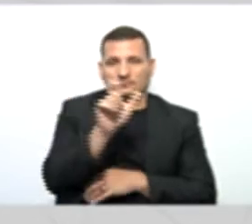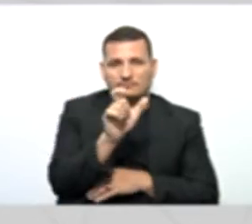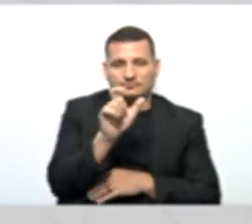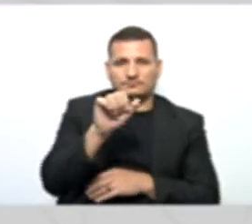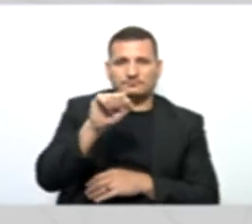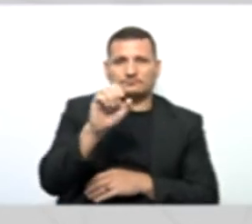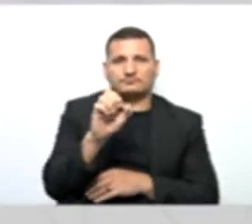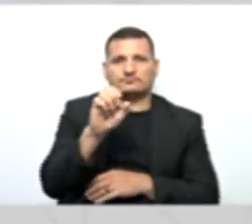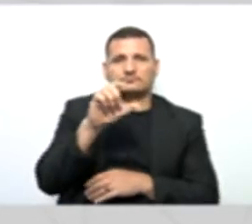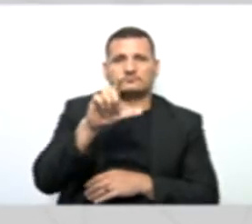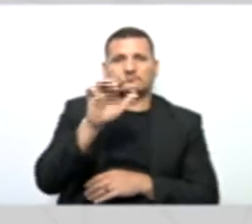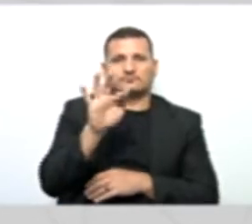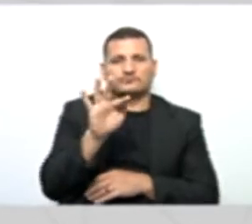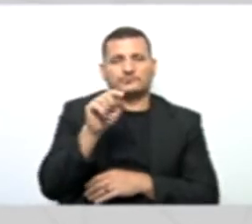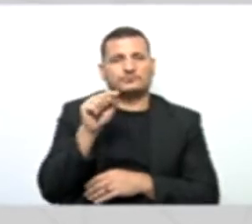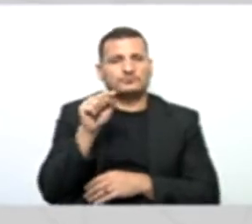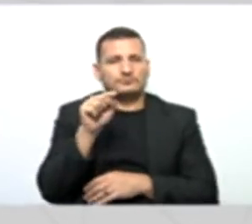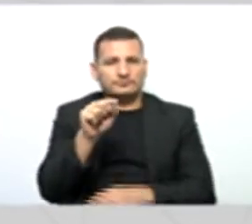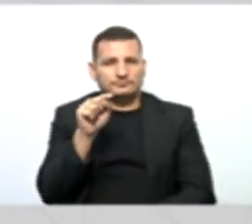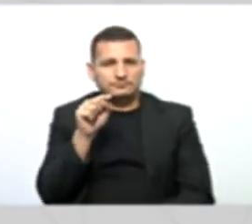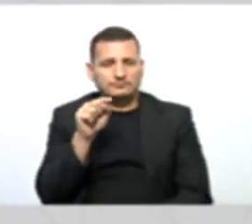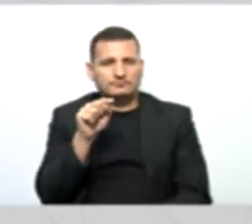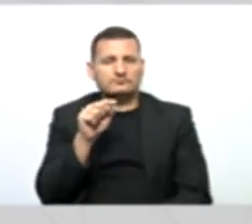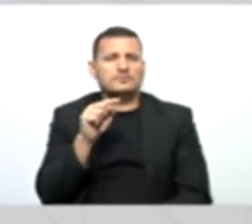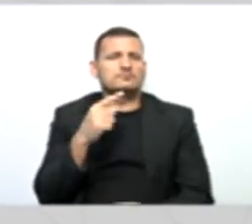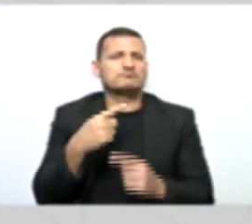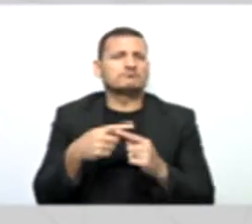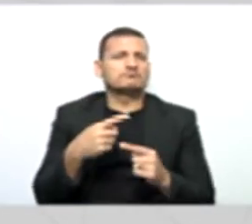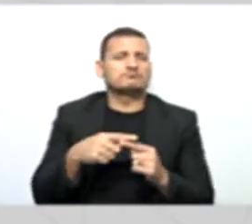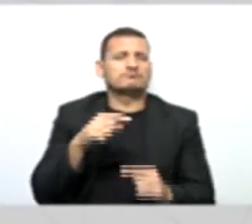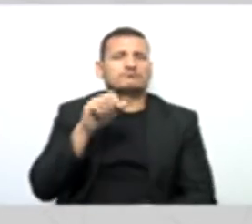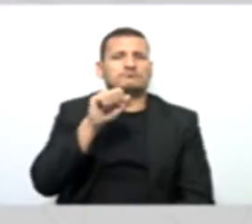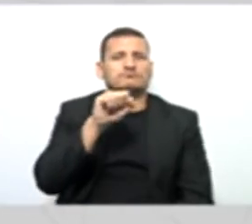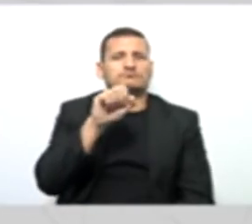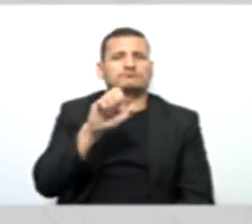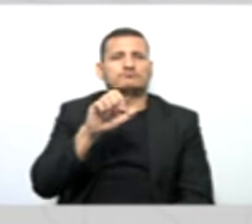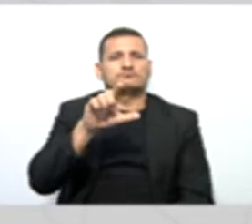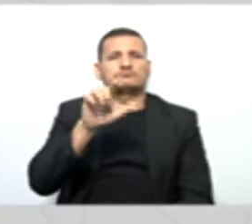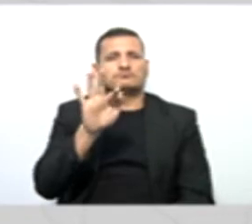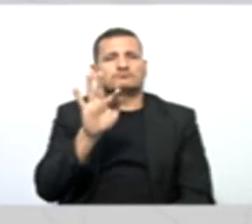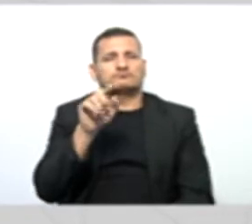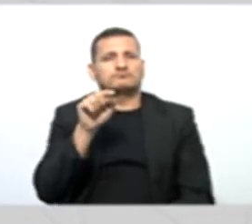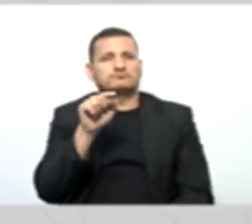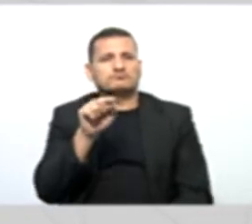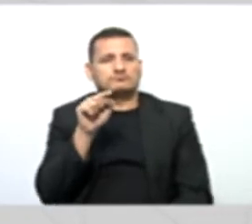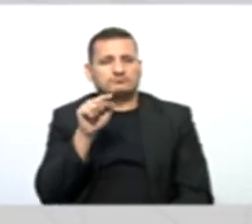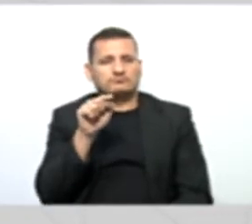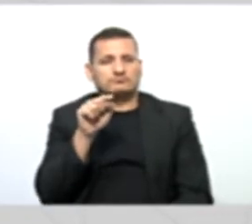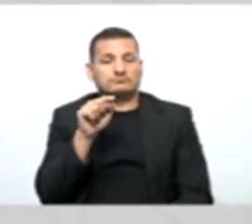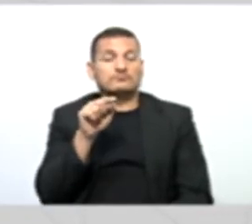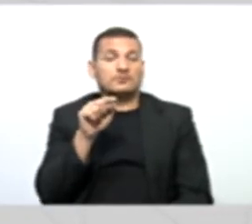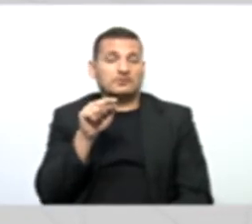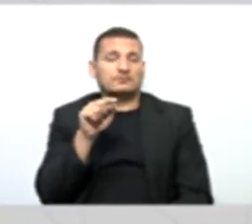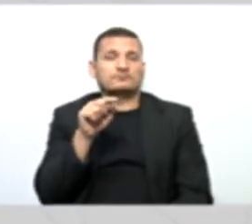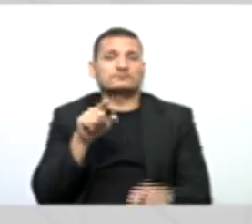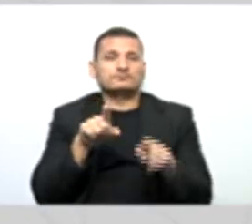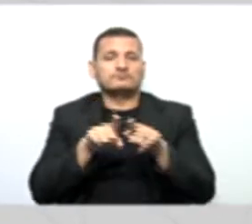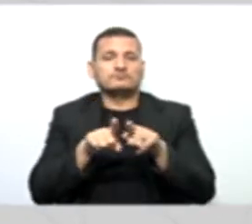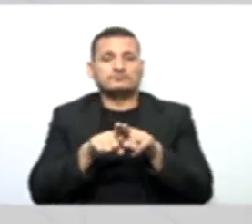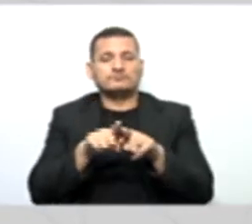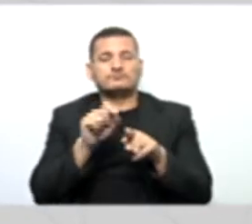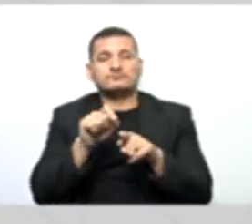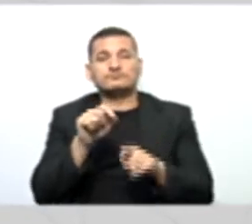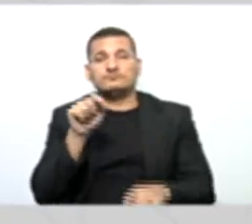self seguida de um ponto. Por que, professor, nós temos essa expressão? Também para se referir que